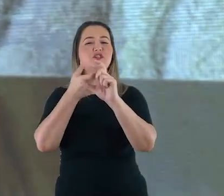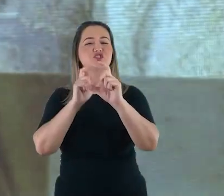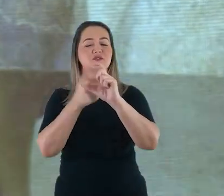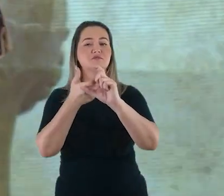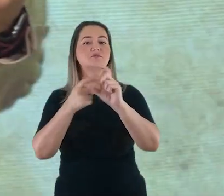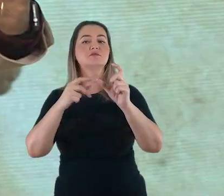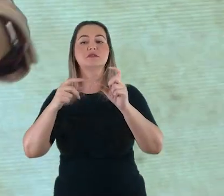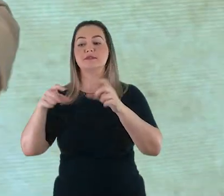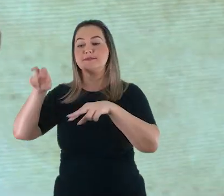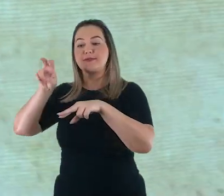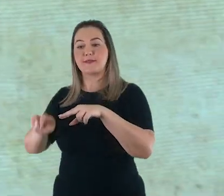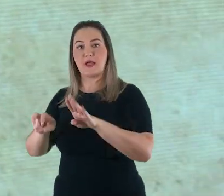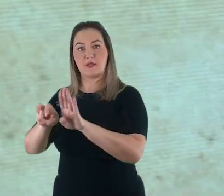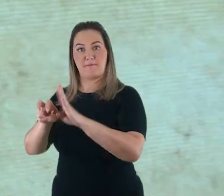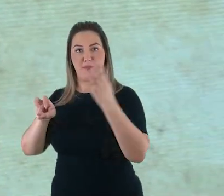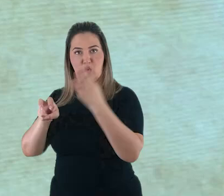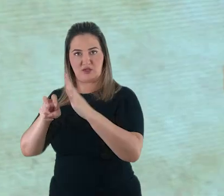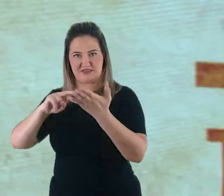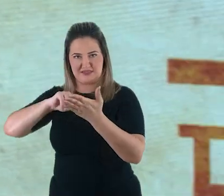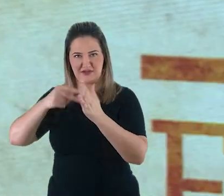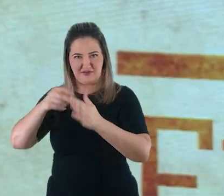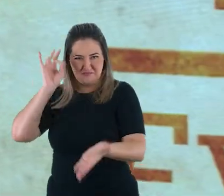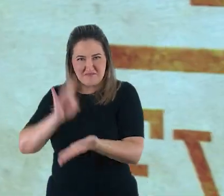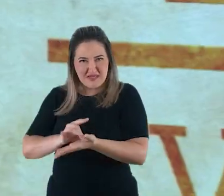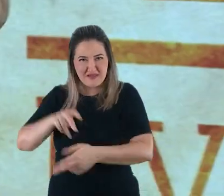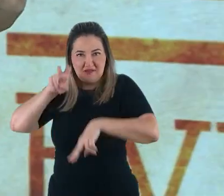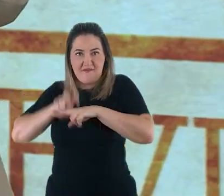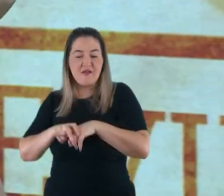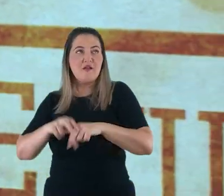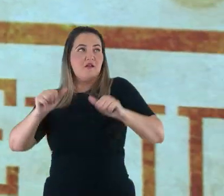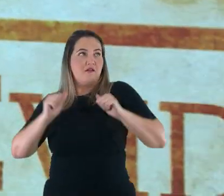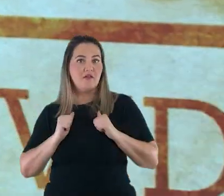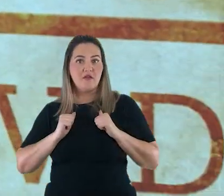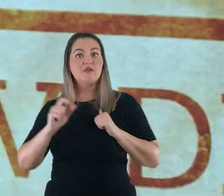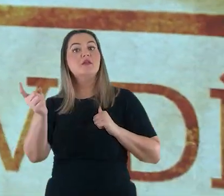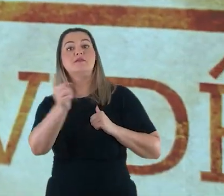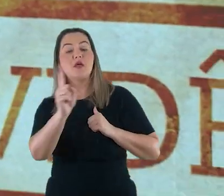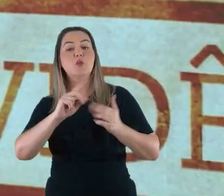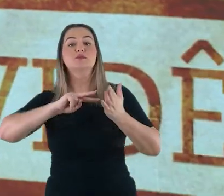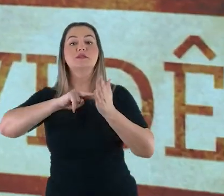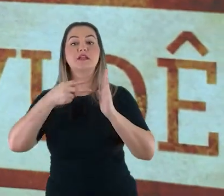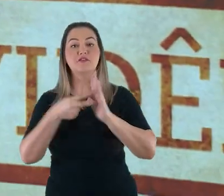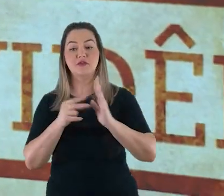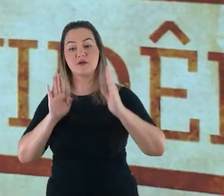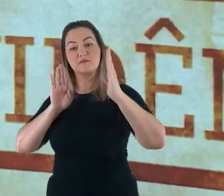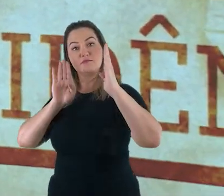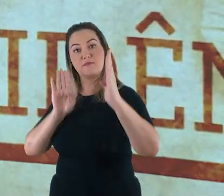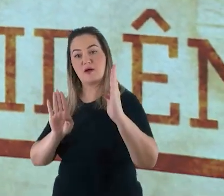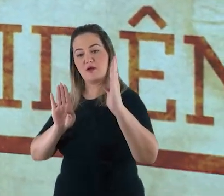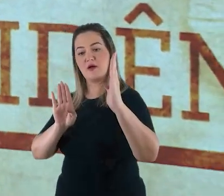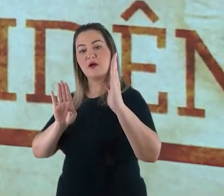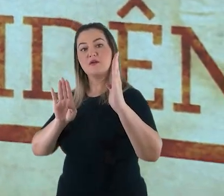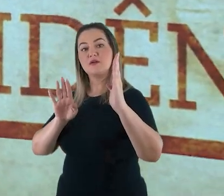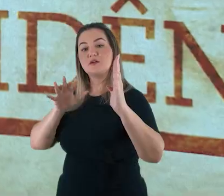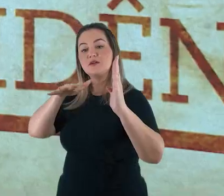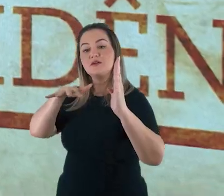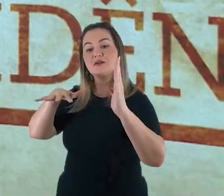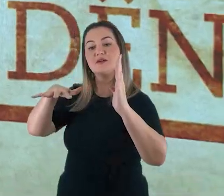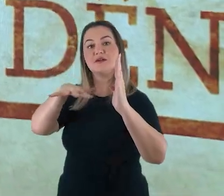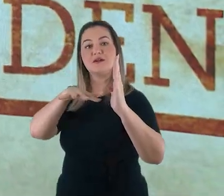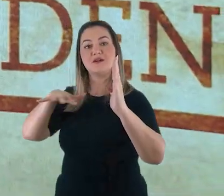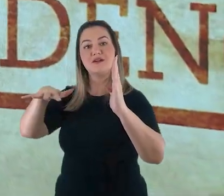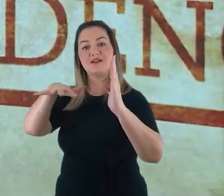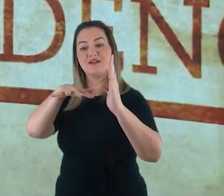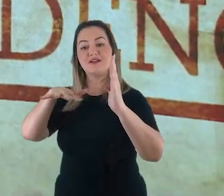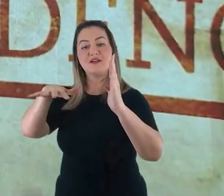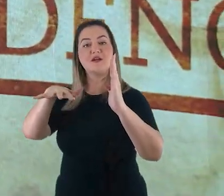significava necessariamente ficar à porta do Palácio Real, mas entre as portas principais de acesso à cidade. Ou